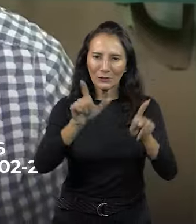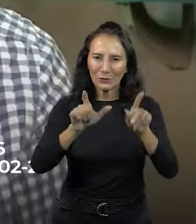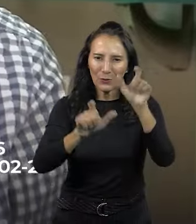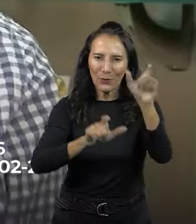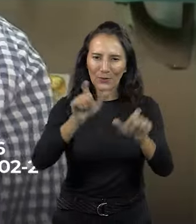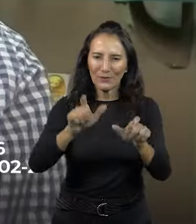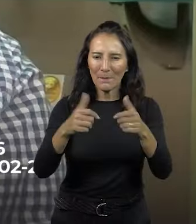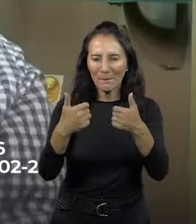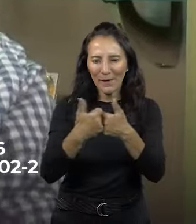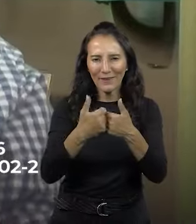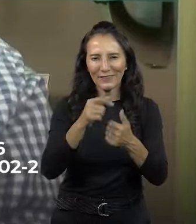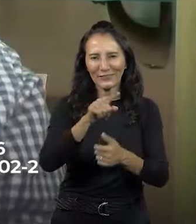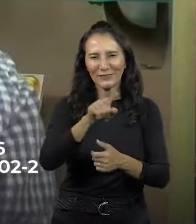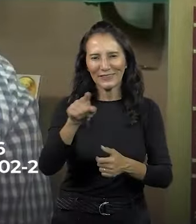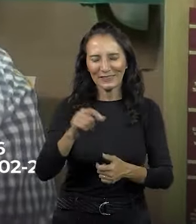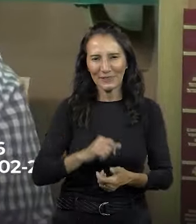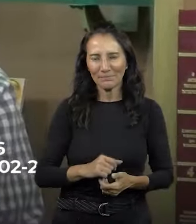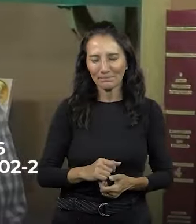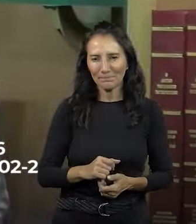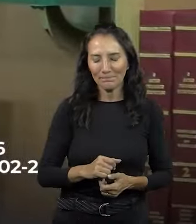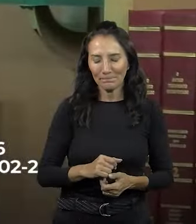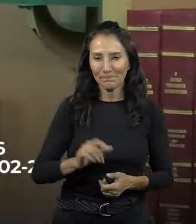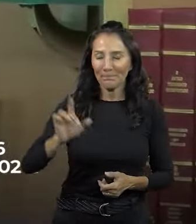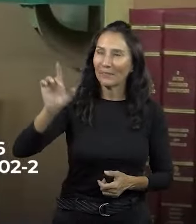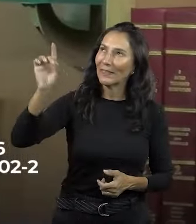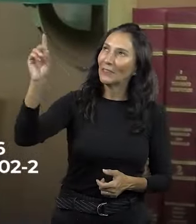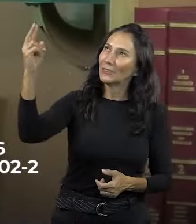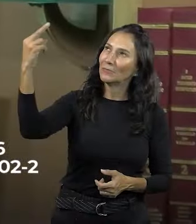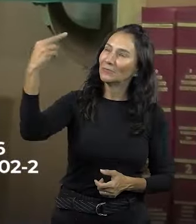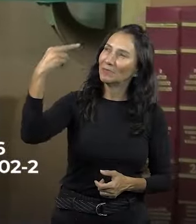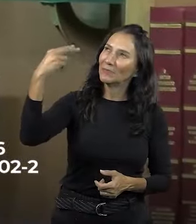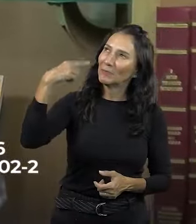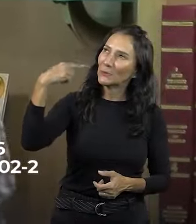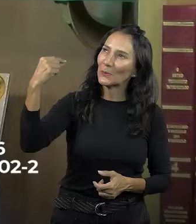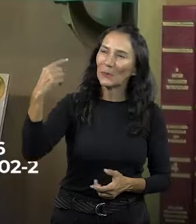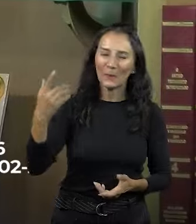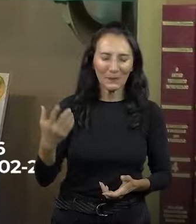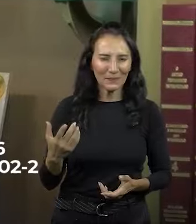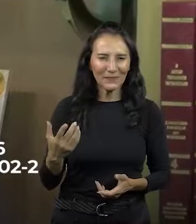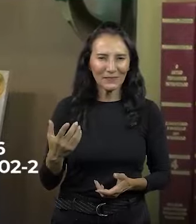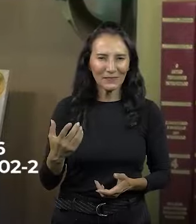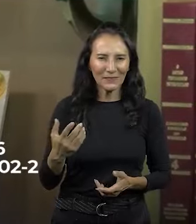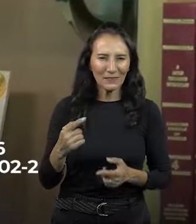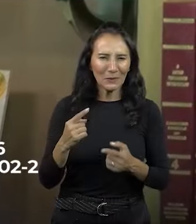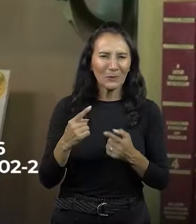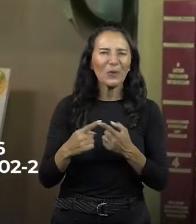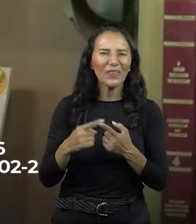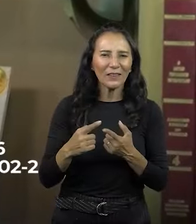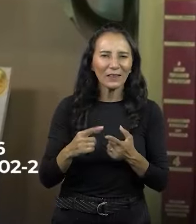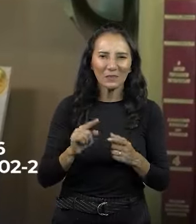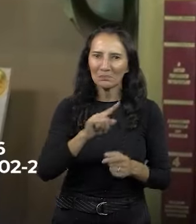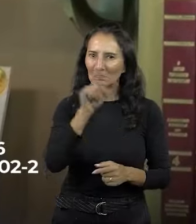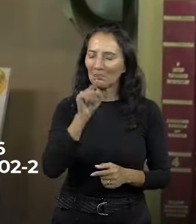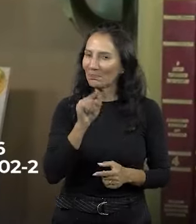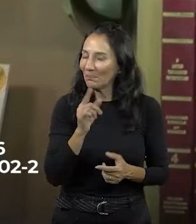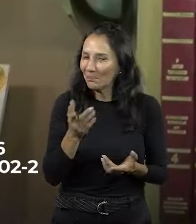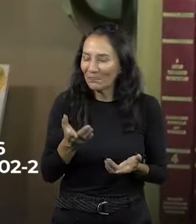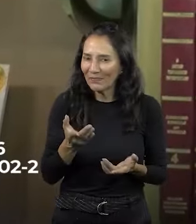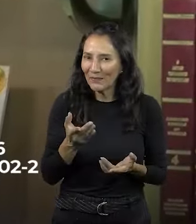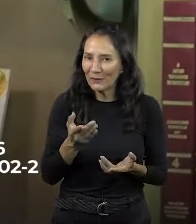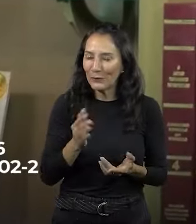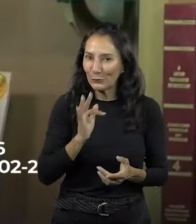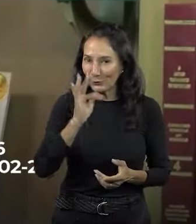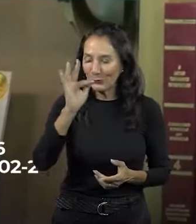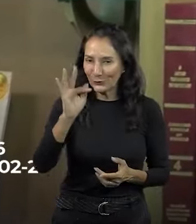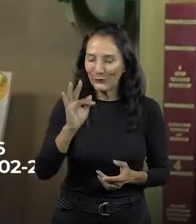você Ele olhou para mim e me escolheu porque eu não sei um dia eu vou